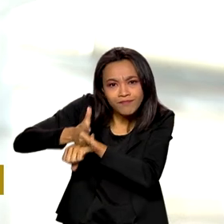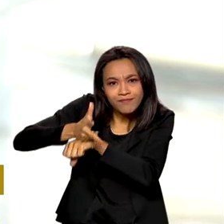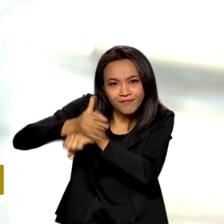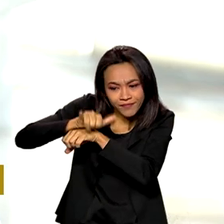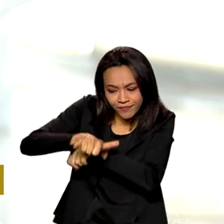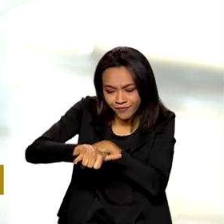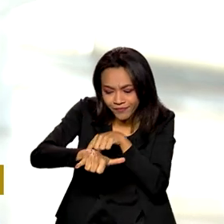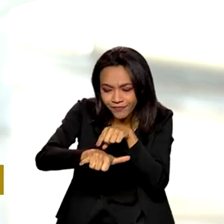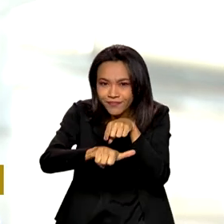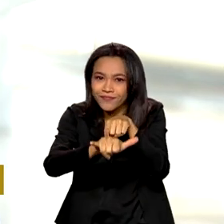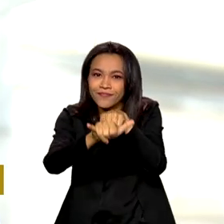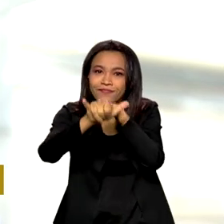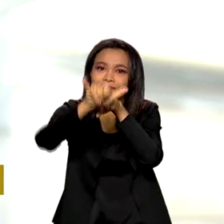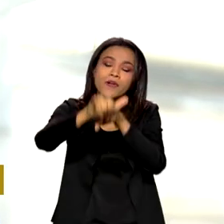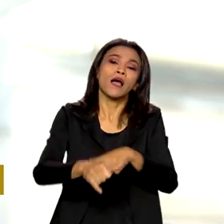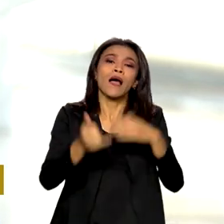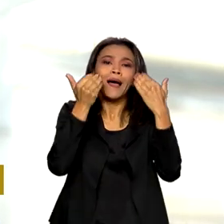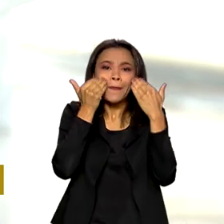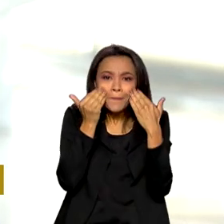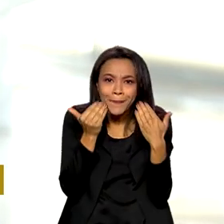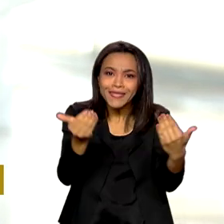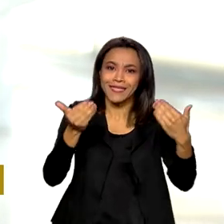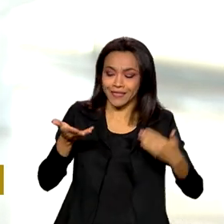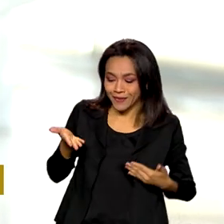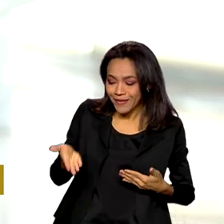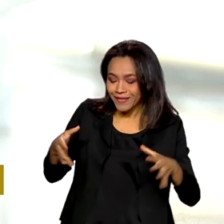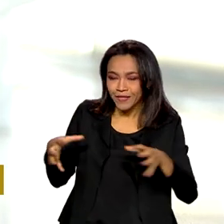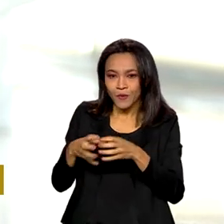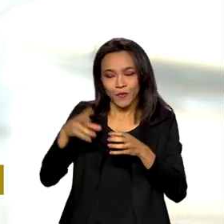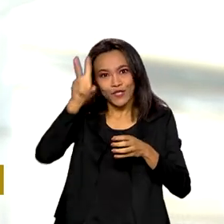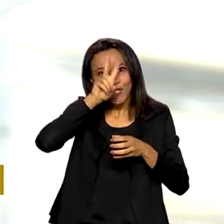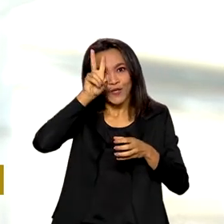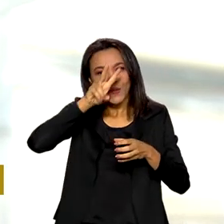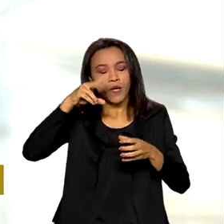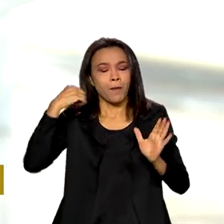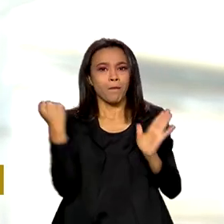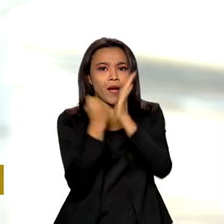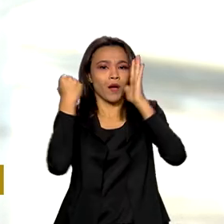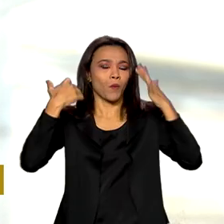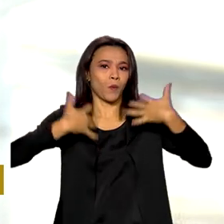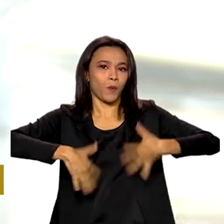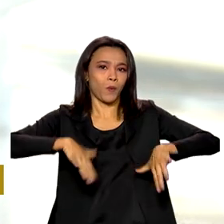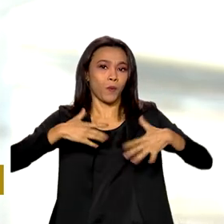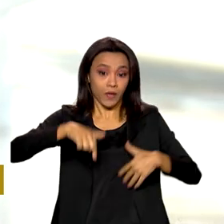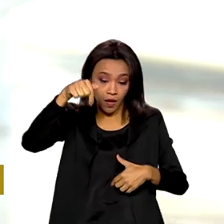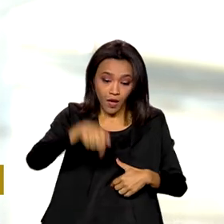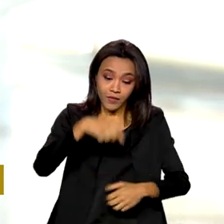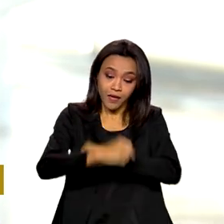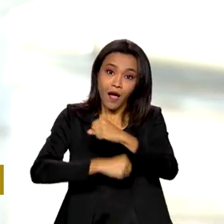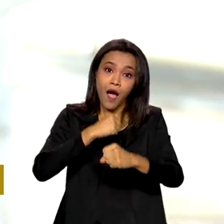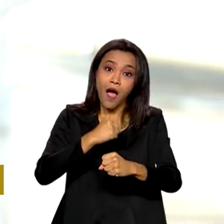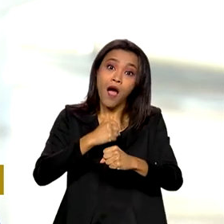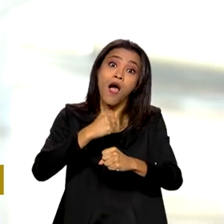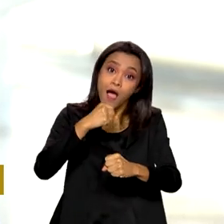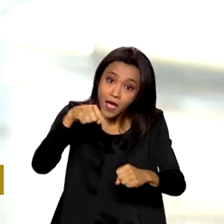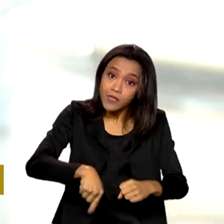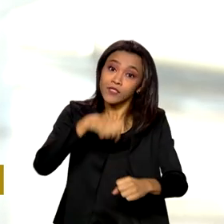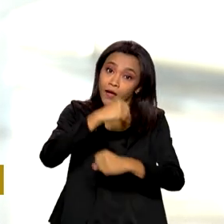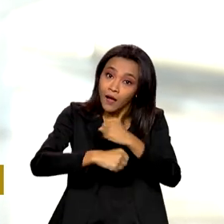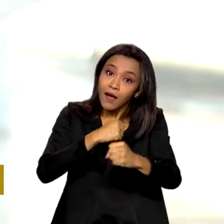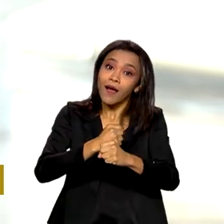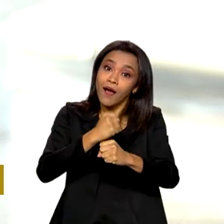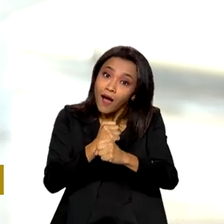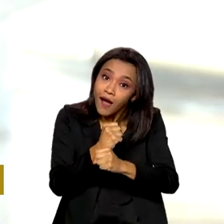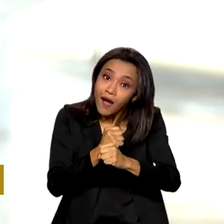né, como a Gabi disse, a apresentação da Esquadrilha será histórica. É o ano em que se comemora o bicentenário da independência